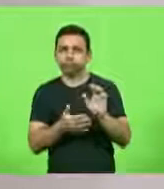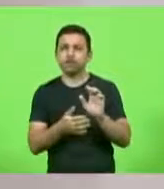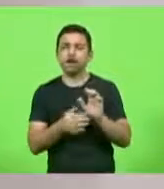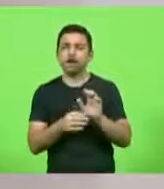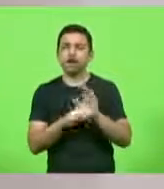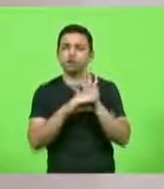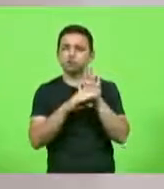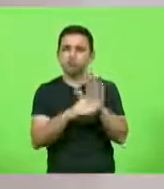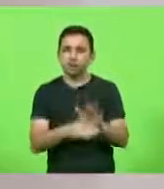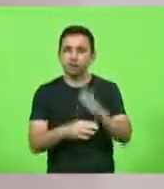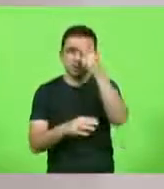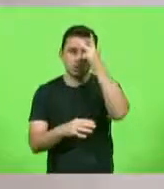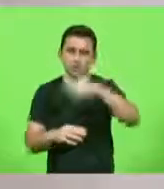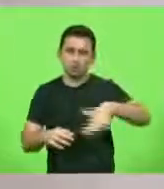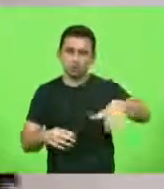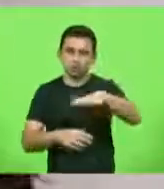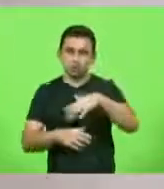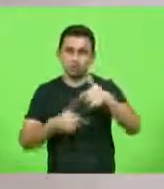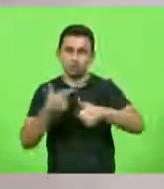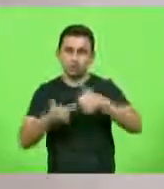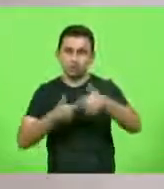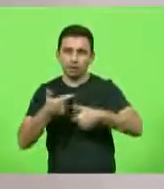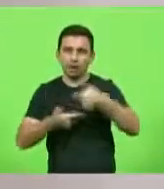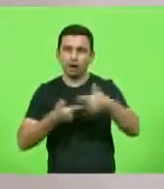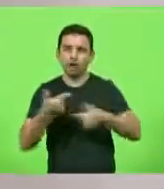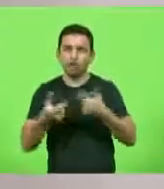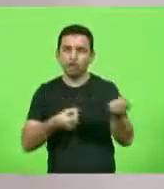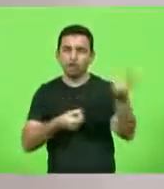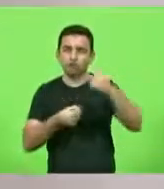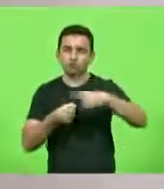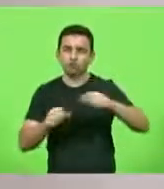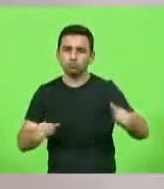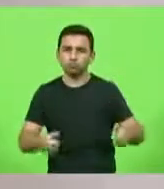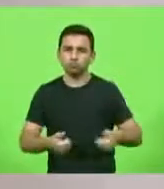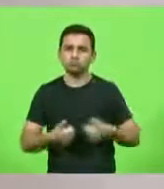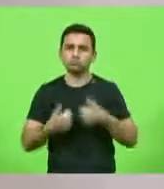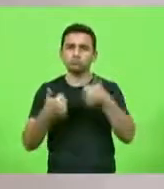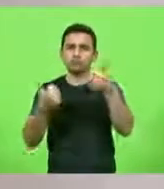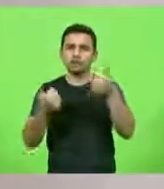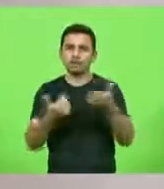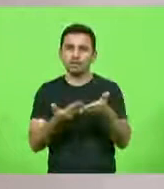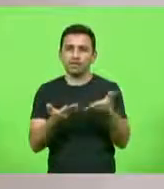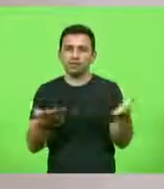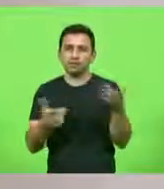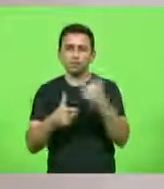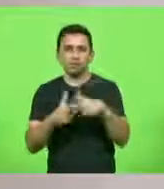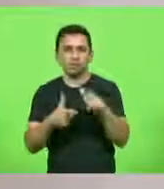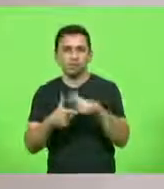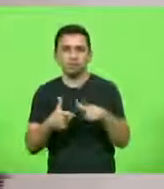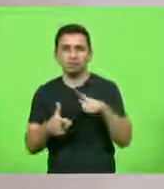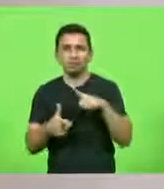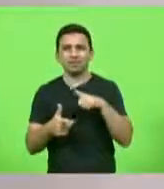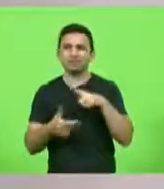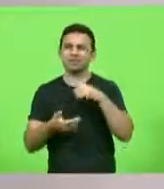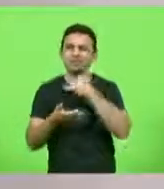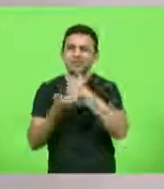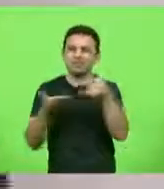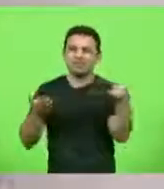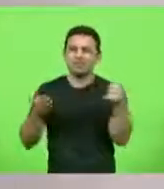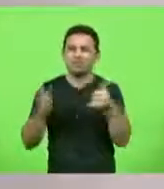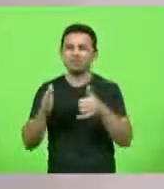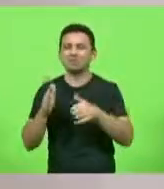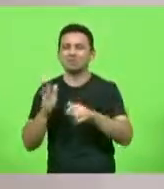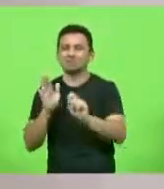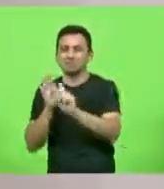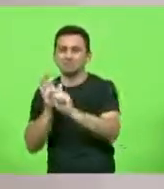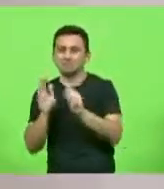oferecer oportunidade para a recuperação daqueles que caem nas drogas, que caem no tráfico,